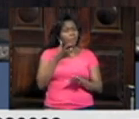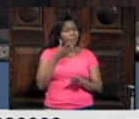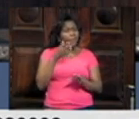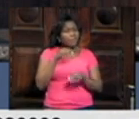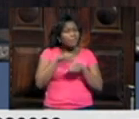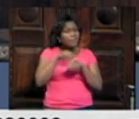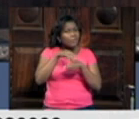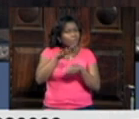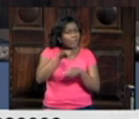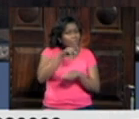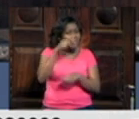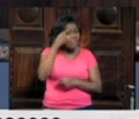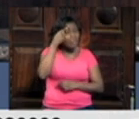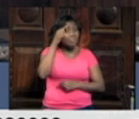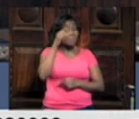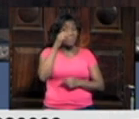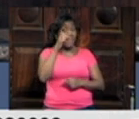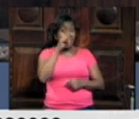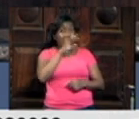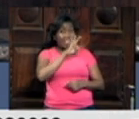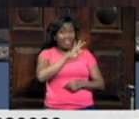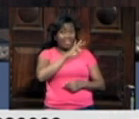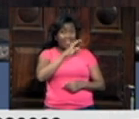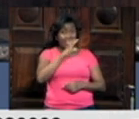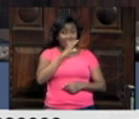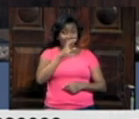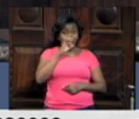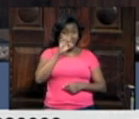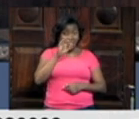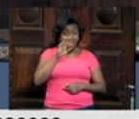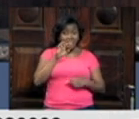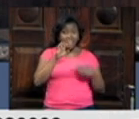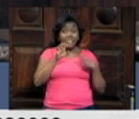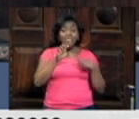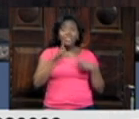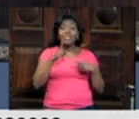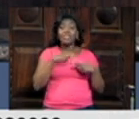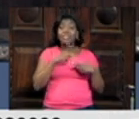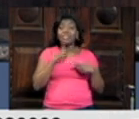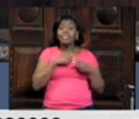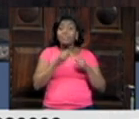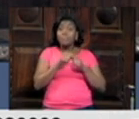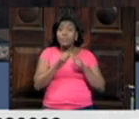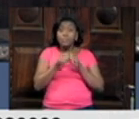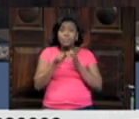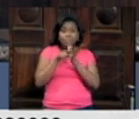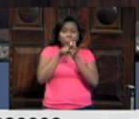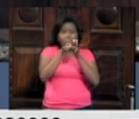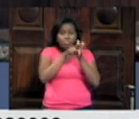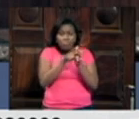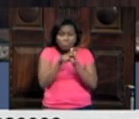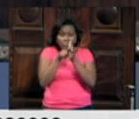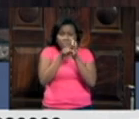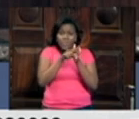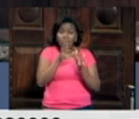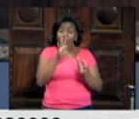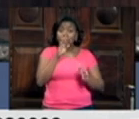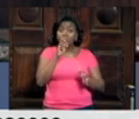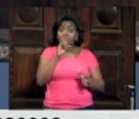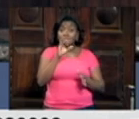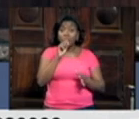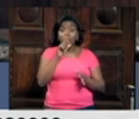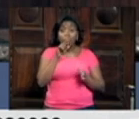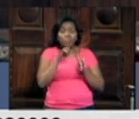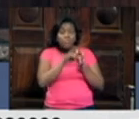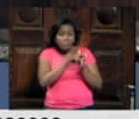o Tribunal de Contas do Estado do Rio de Janeiro está realizando uma auditoria fiscal para